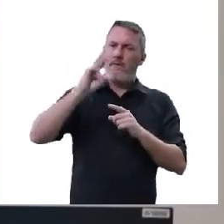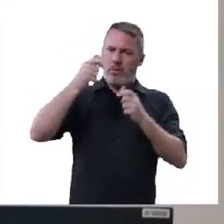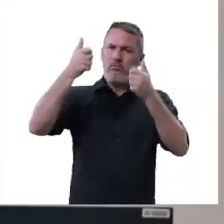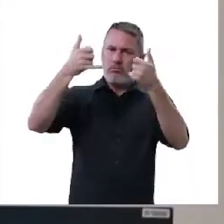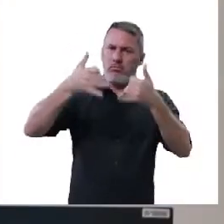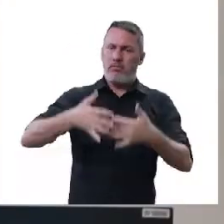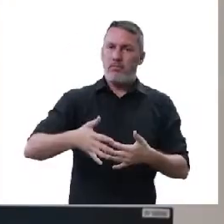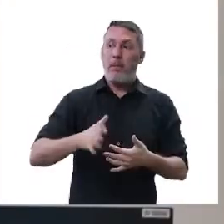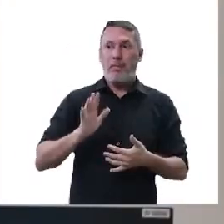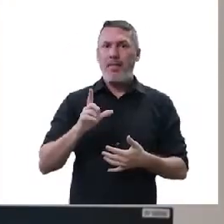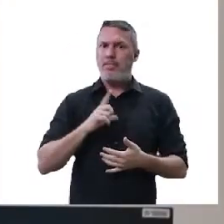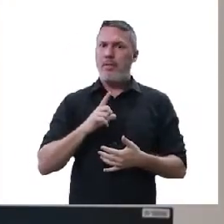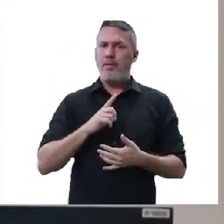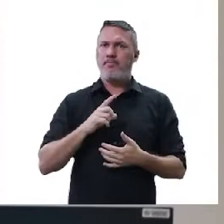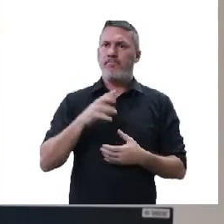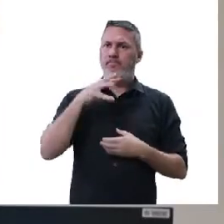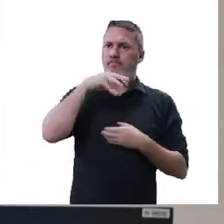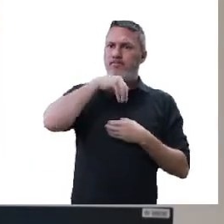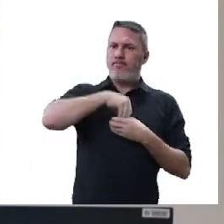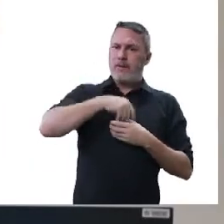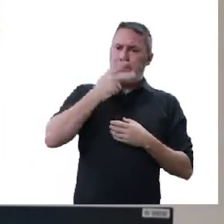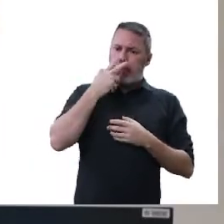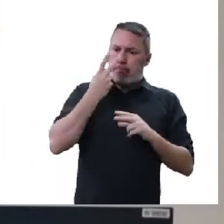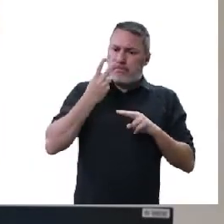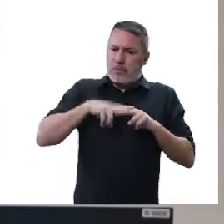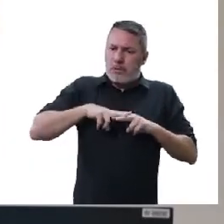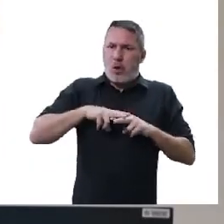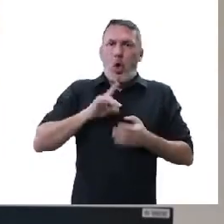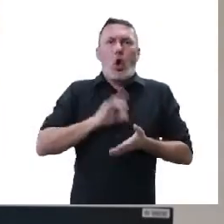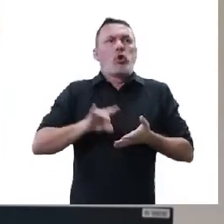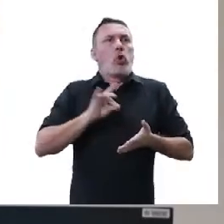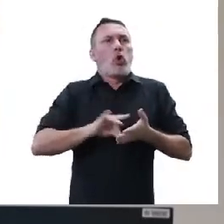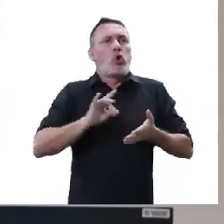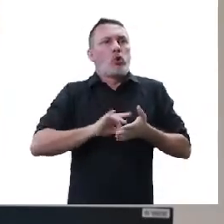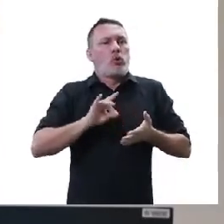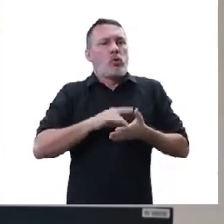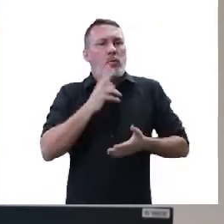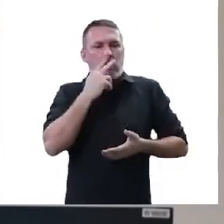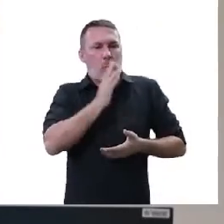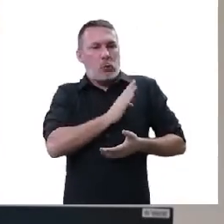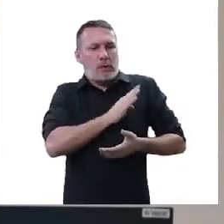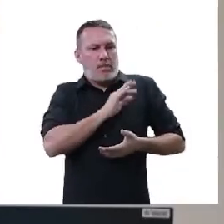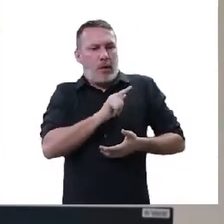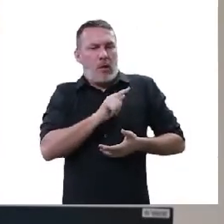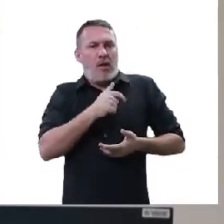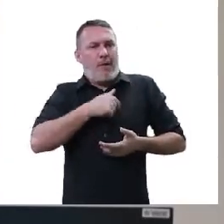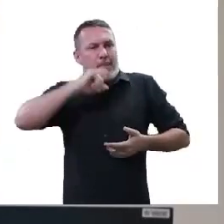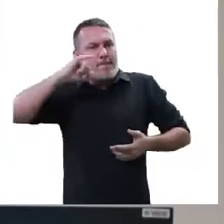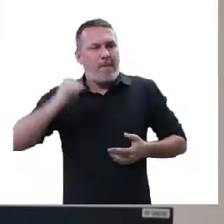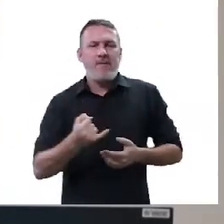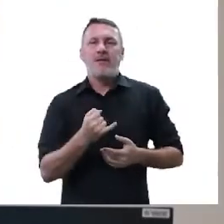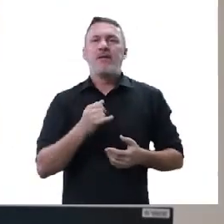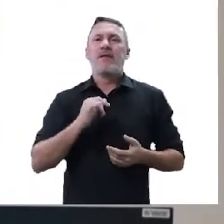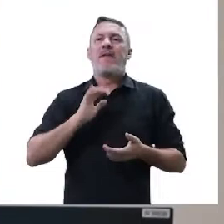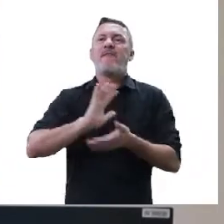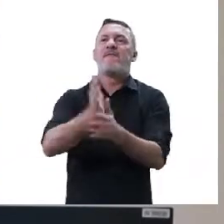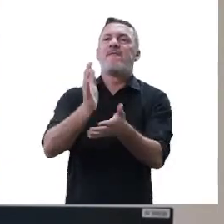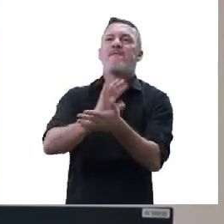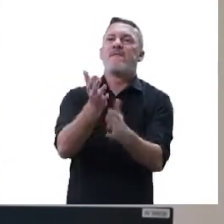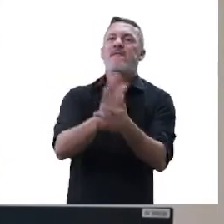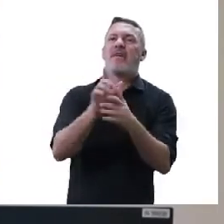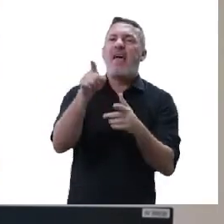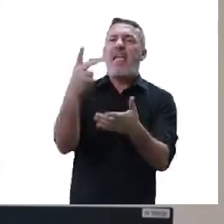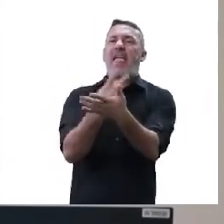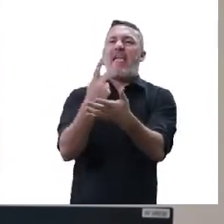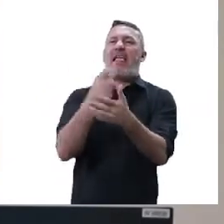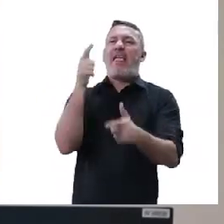aula, mas possui um certo discurso de ódio enraizado na sua vida e utiliza do preconceito linguístico, da linguagem, do